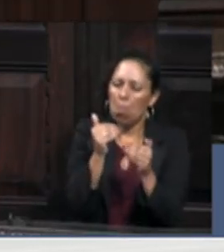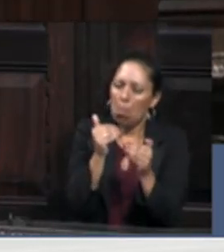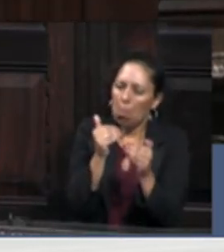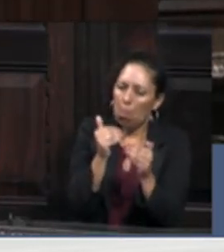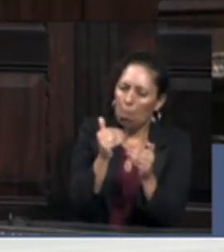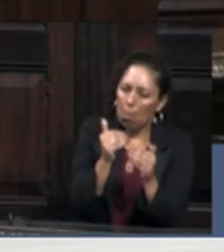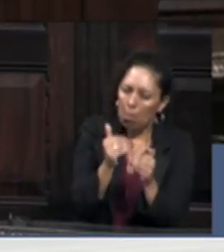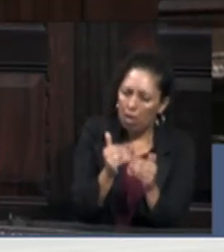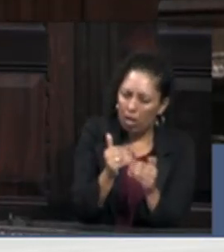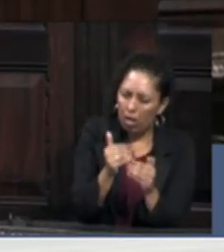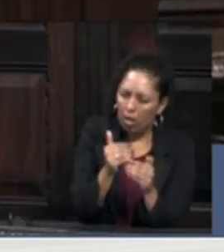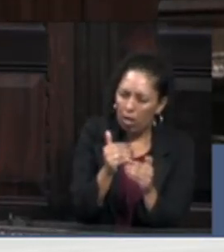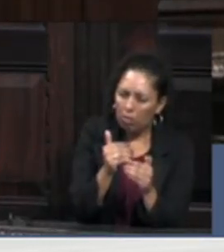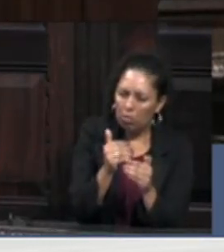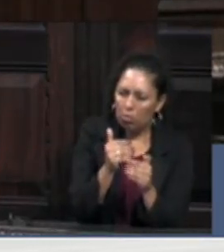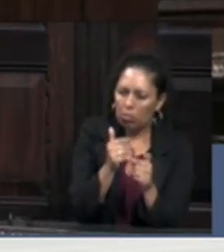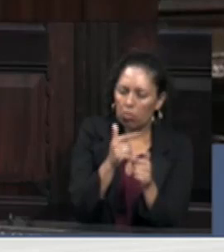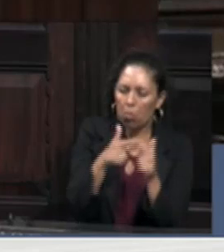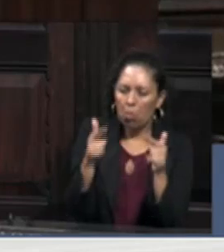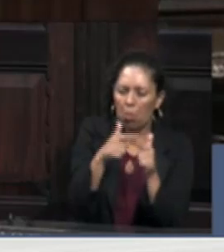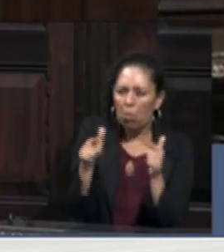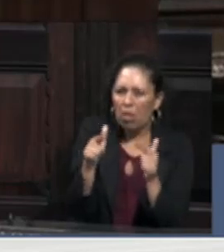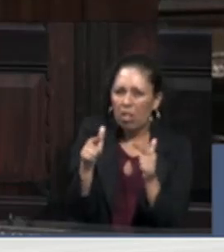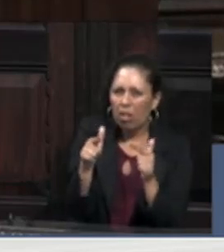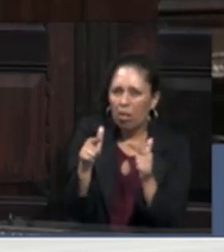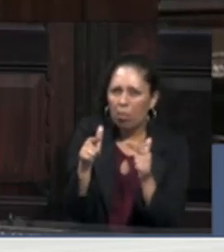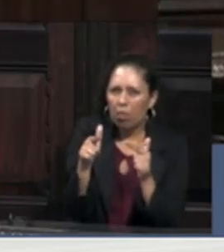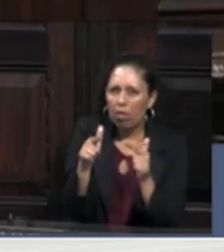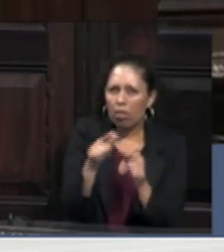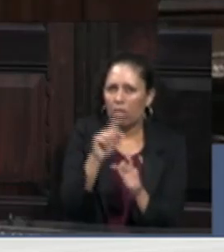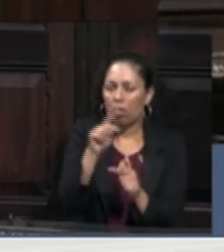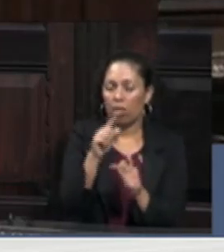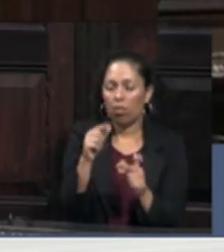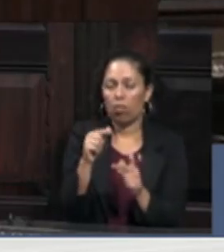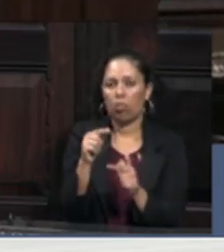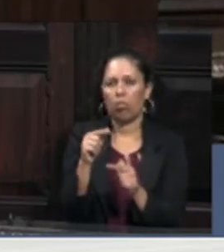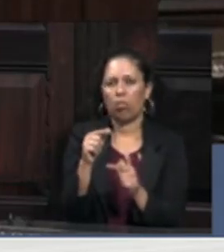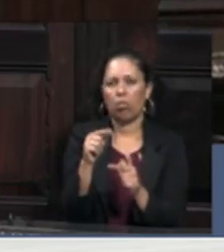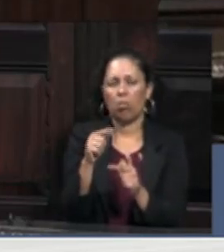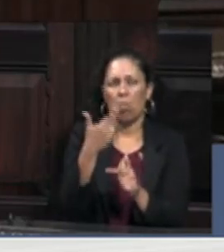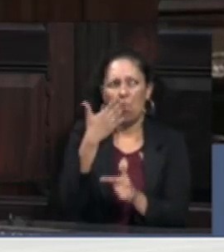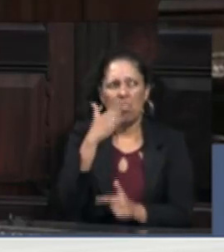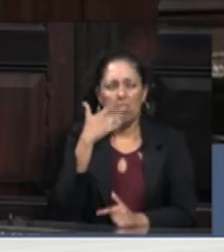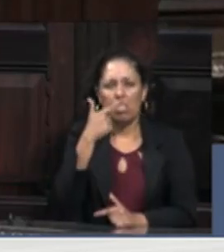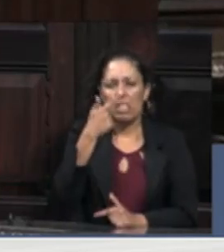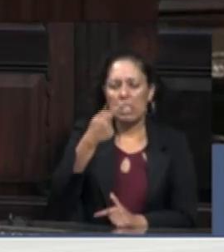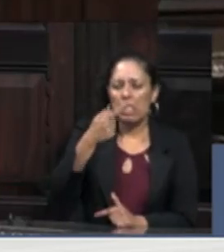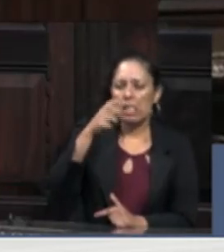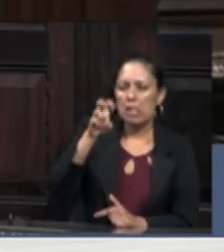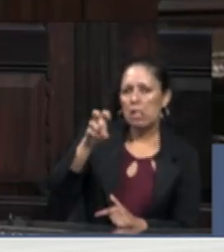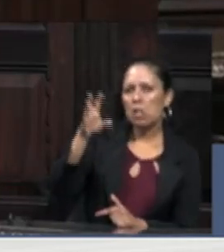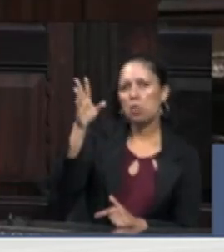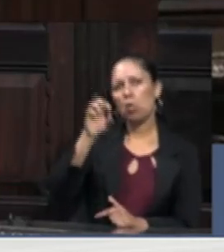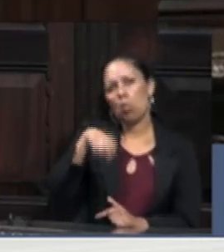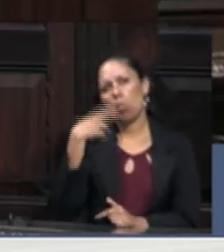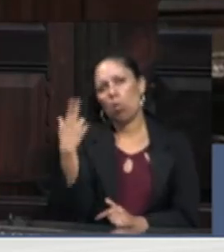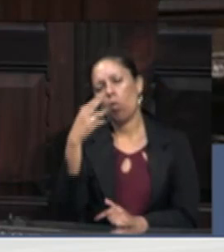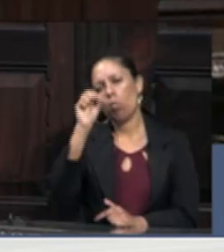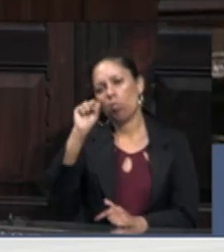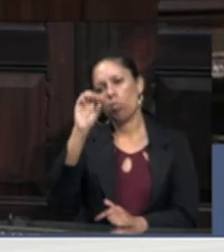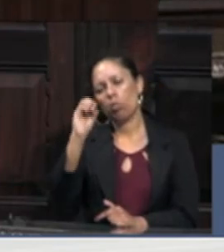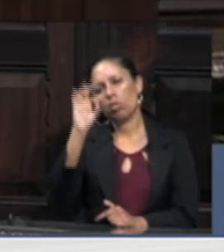pessimismo, por mais que 80%, 75% desta dívida ativa seja uma